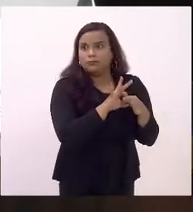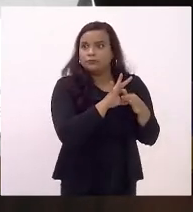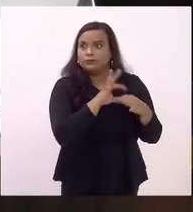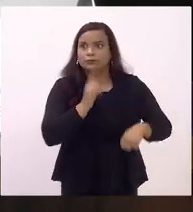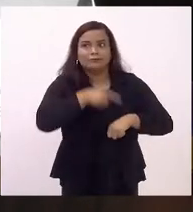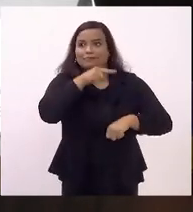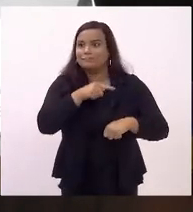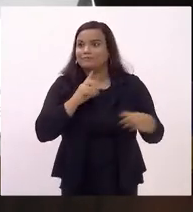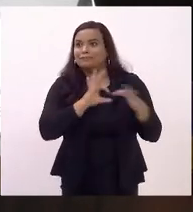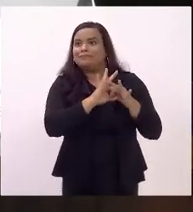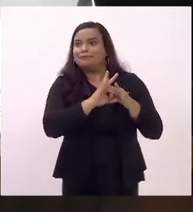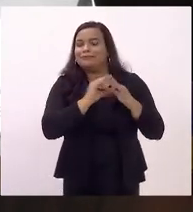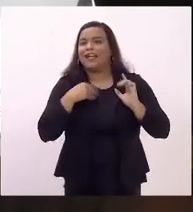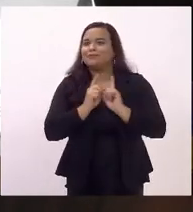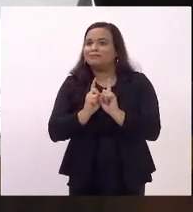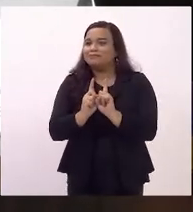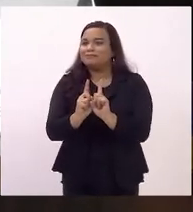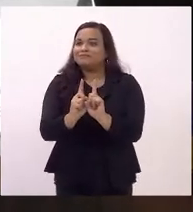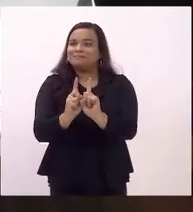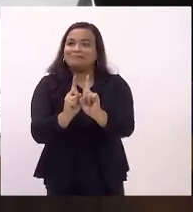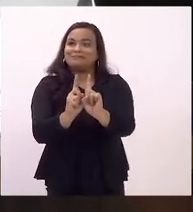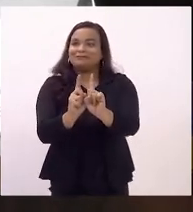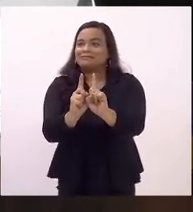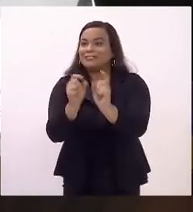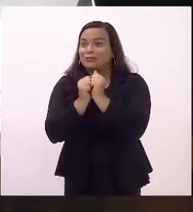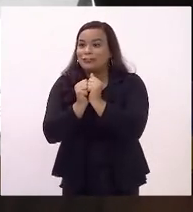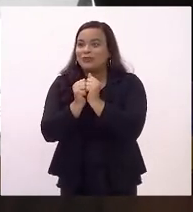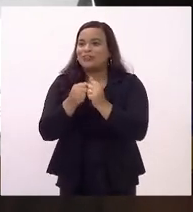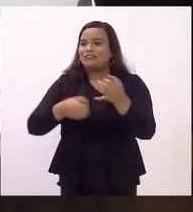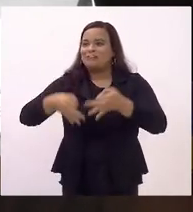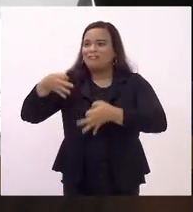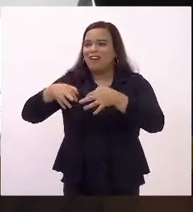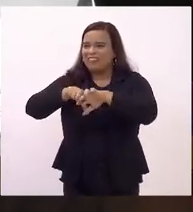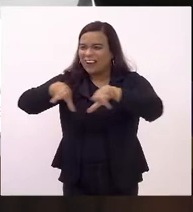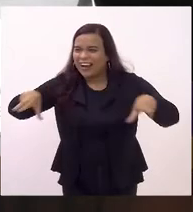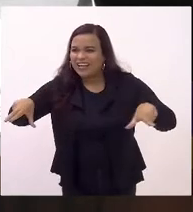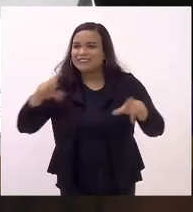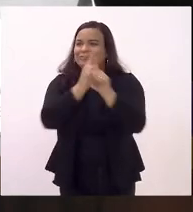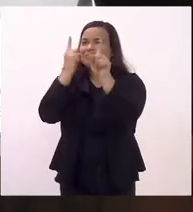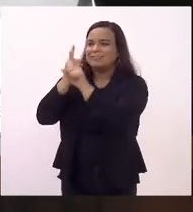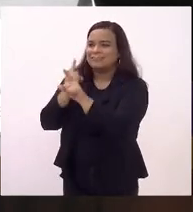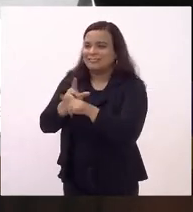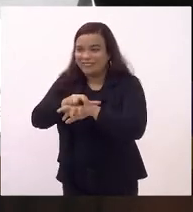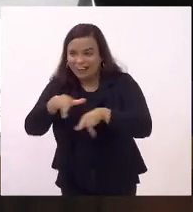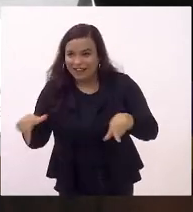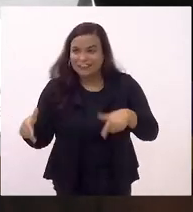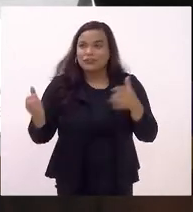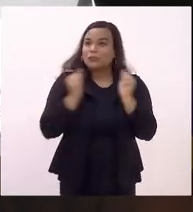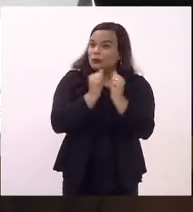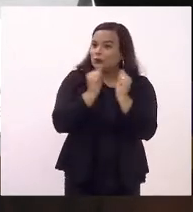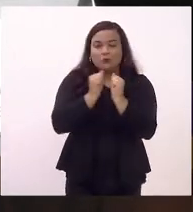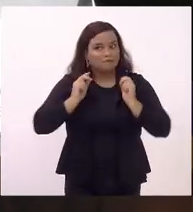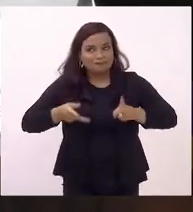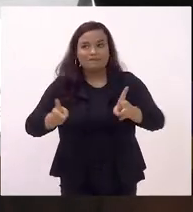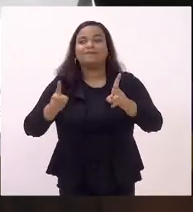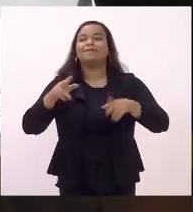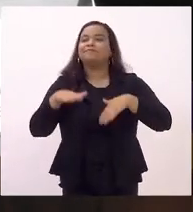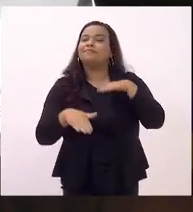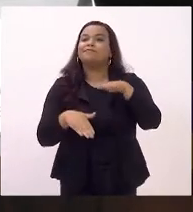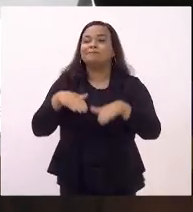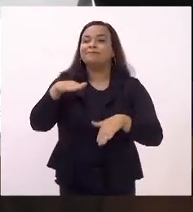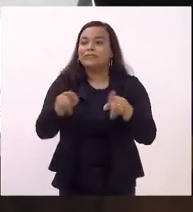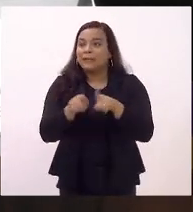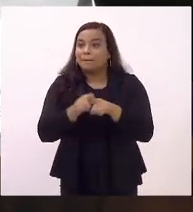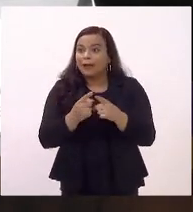daí a gente começou a andar juntos em muitos fóruns, em muitos encontros, e até que na caminhada contra a